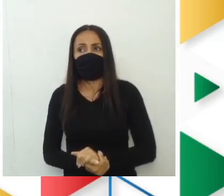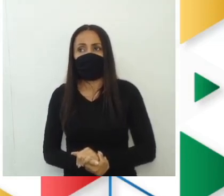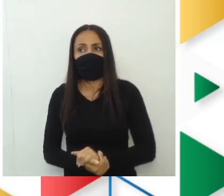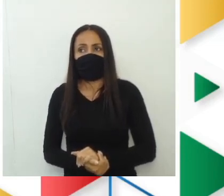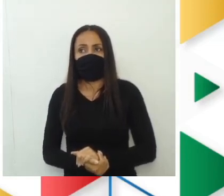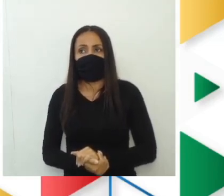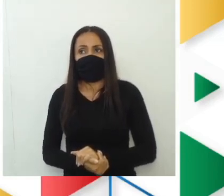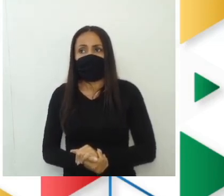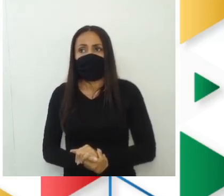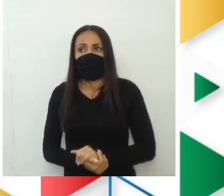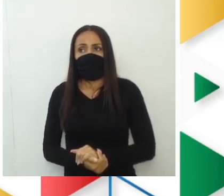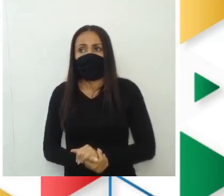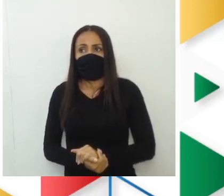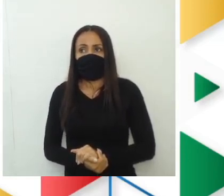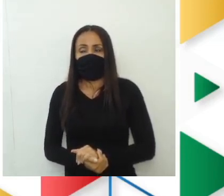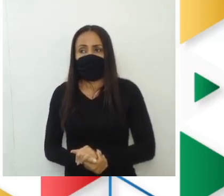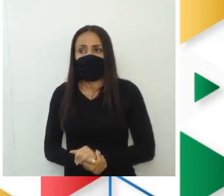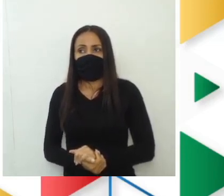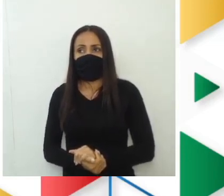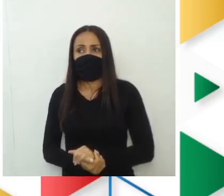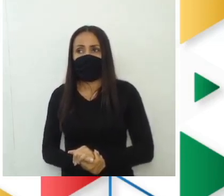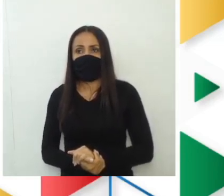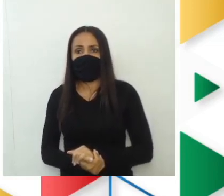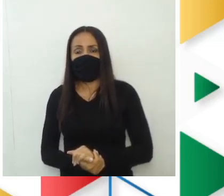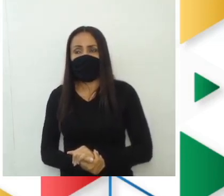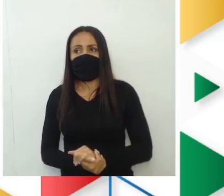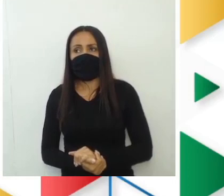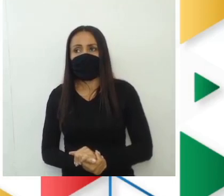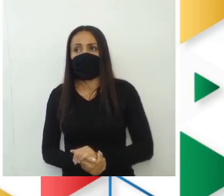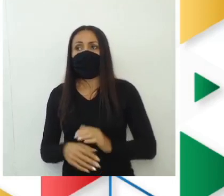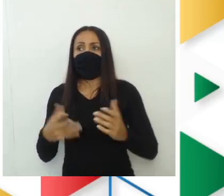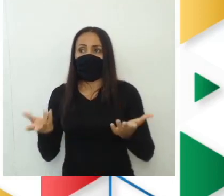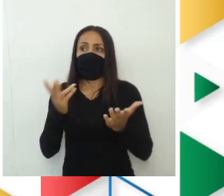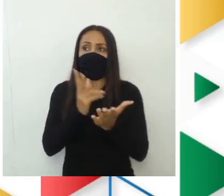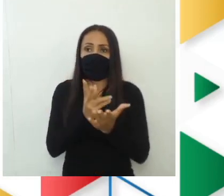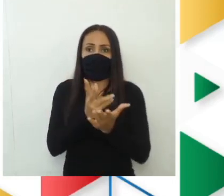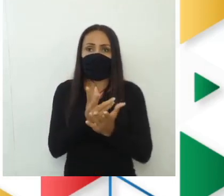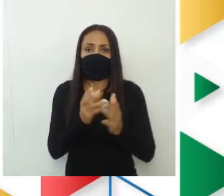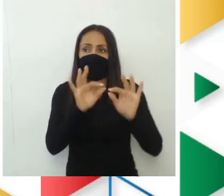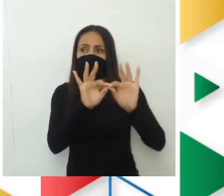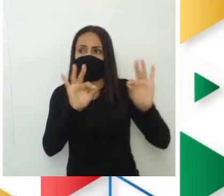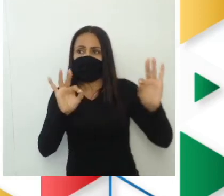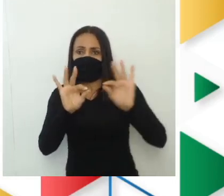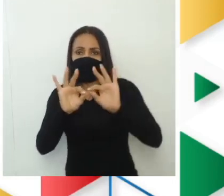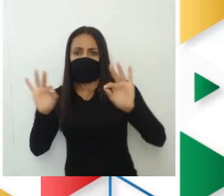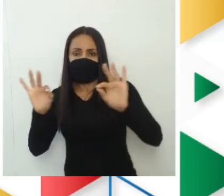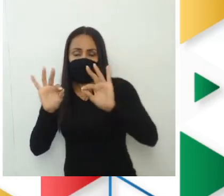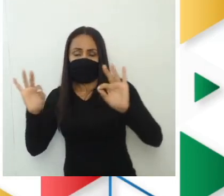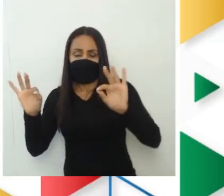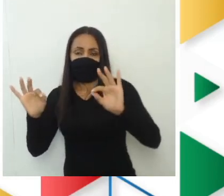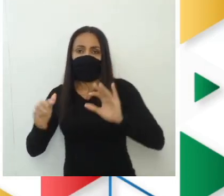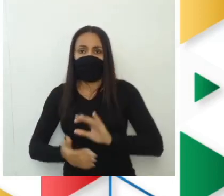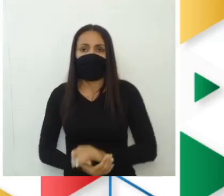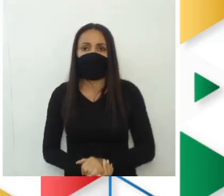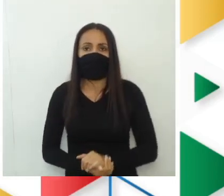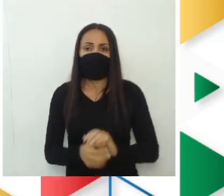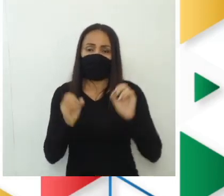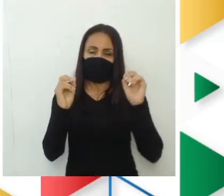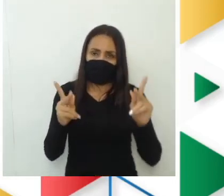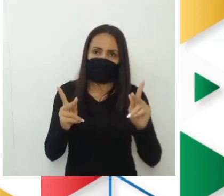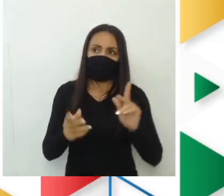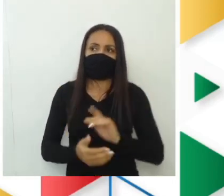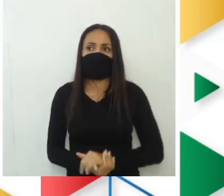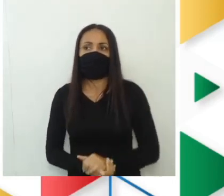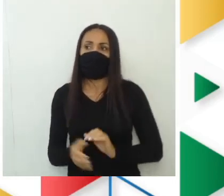2 intervalos aí, tem mesma unidade de medida, mesma distância na reta, mesmo comprimento. Tranquilo? Então vem